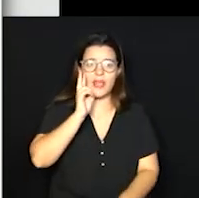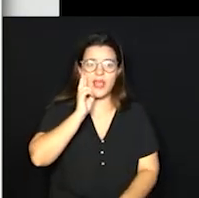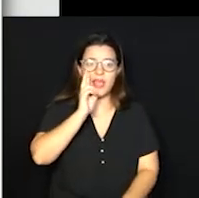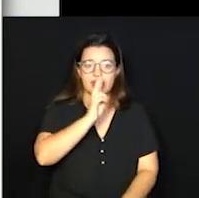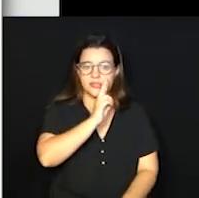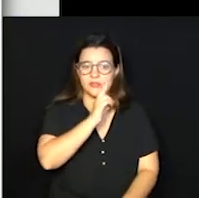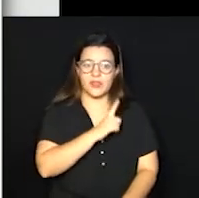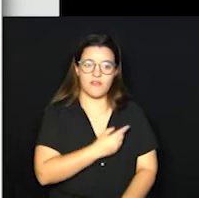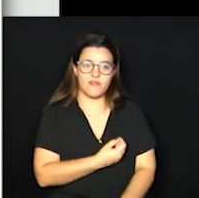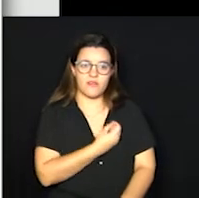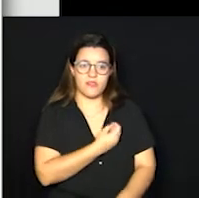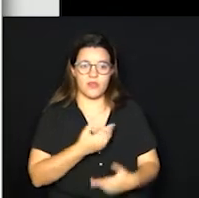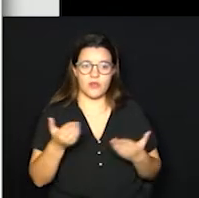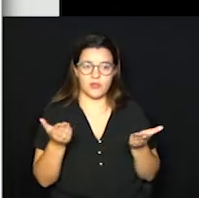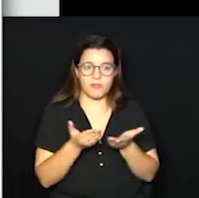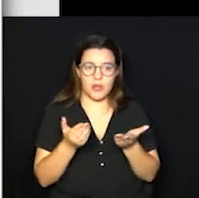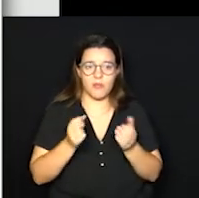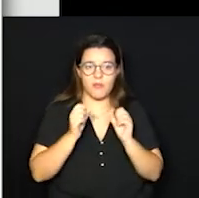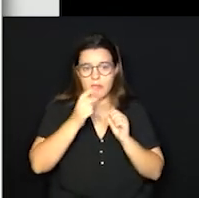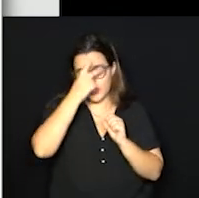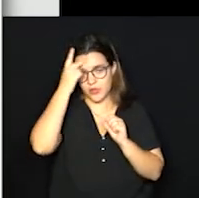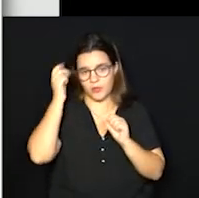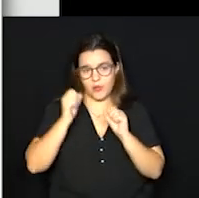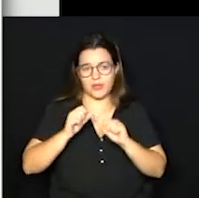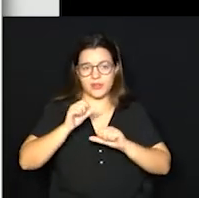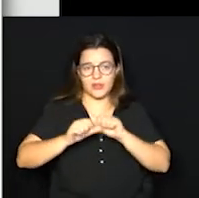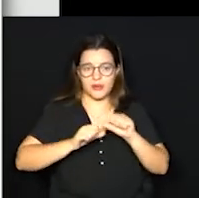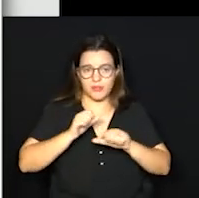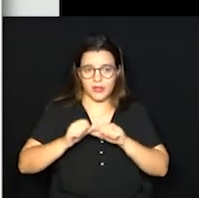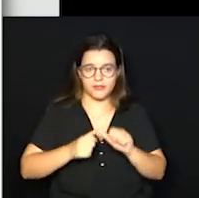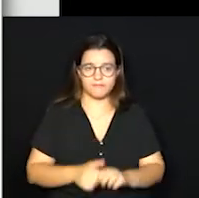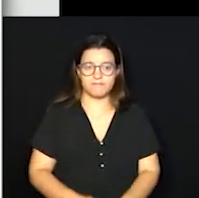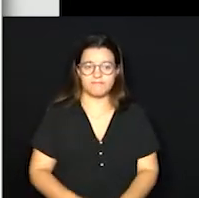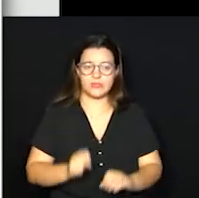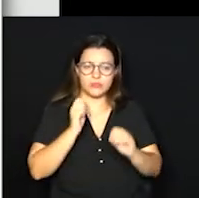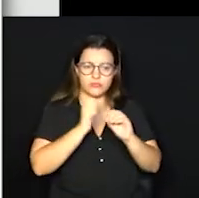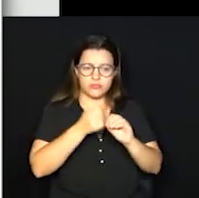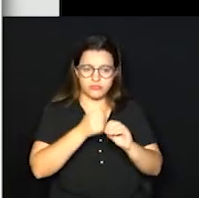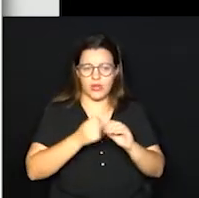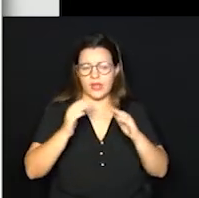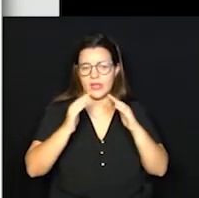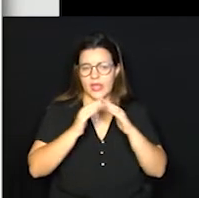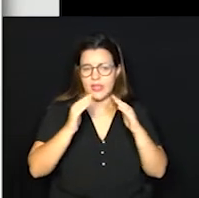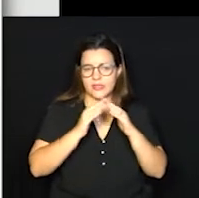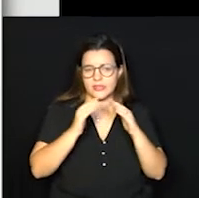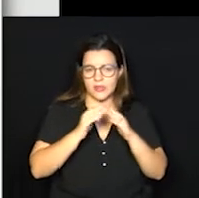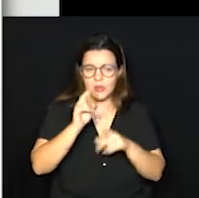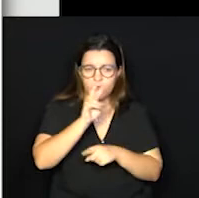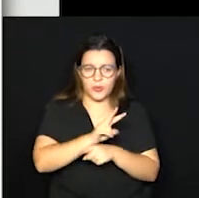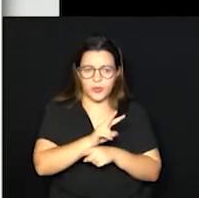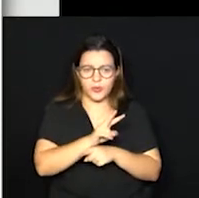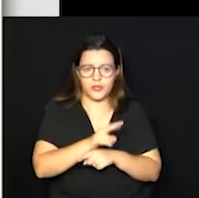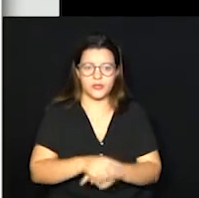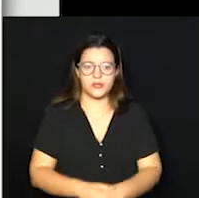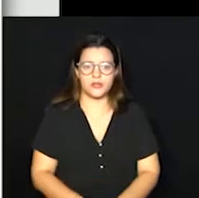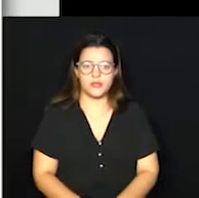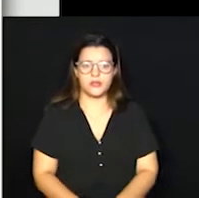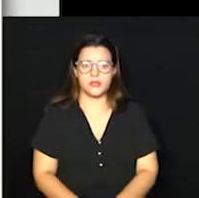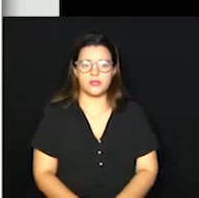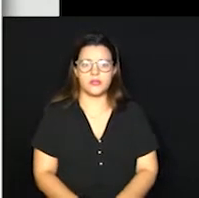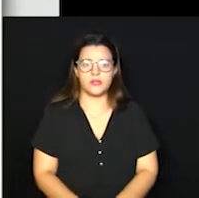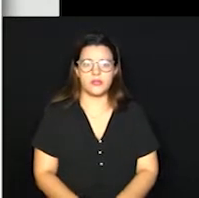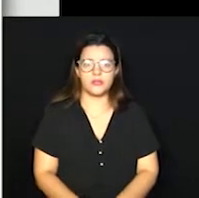atua e que essas pessoas poderão trabalhar. Carpinteiro, caseiro. Olha, no caso de caseiros, a gente fala que é